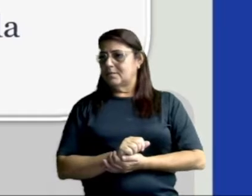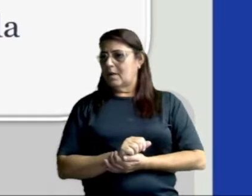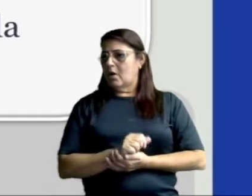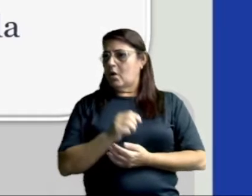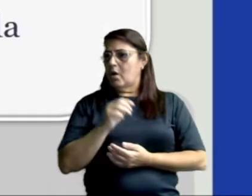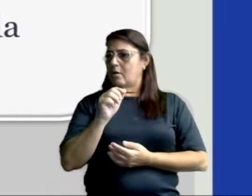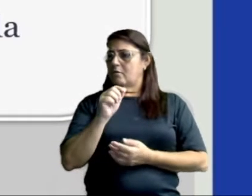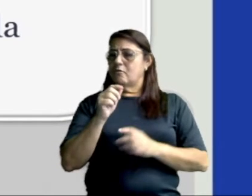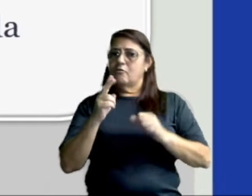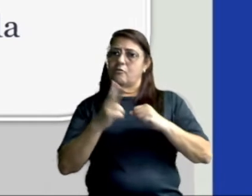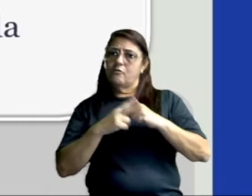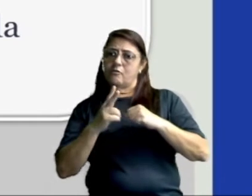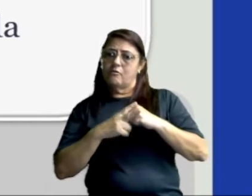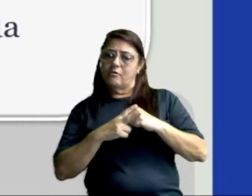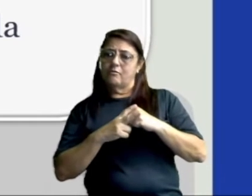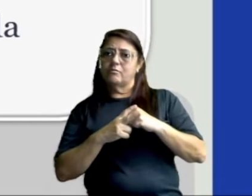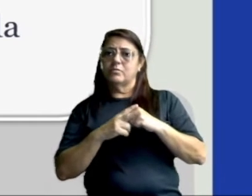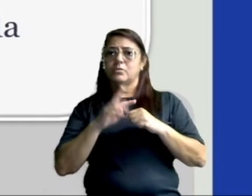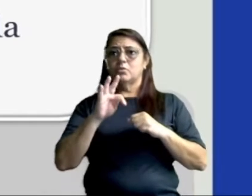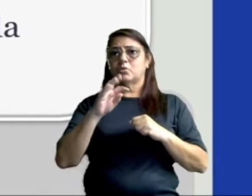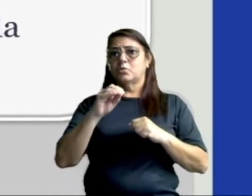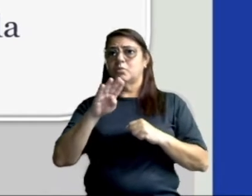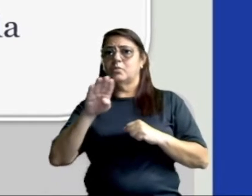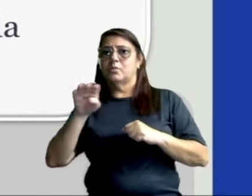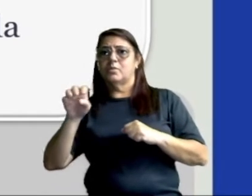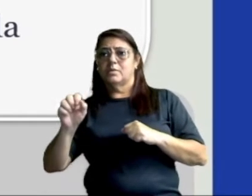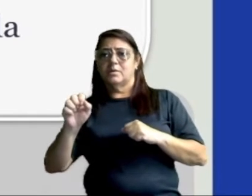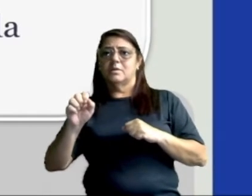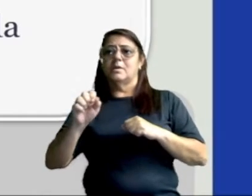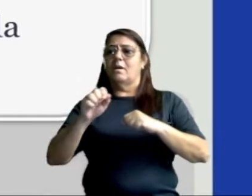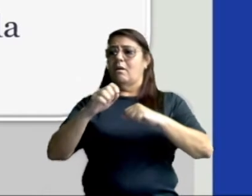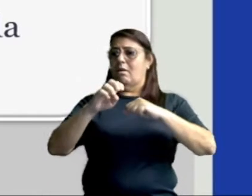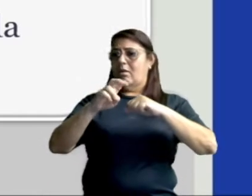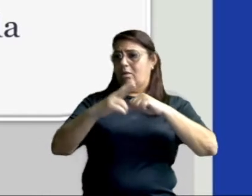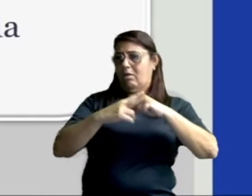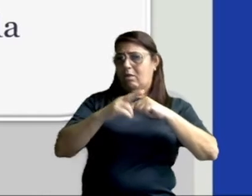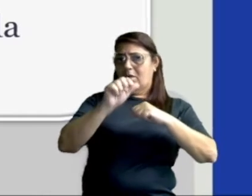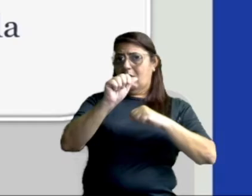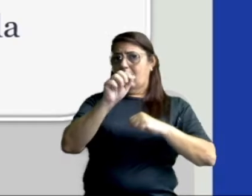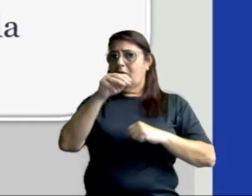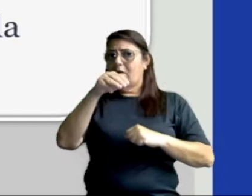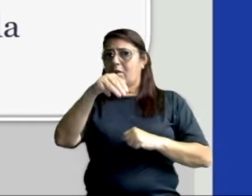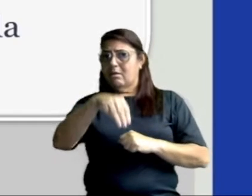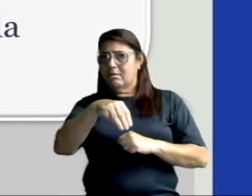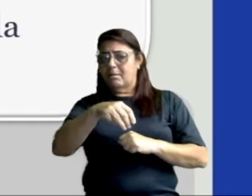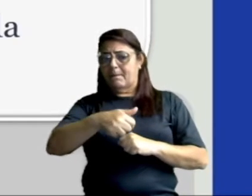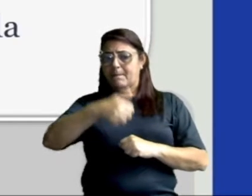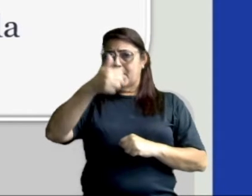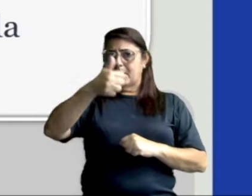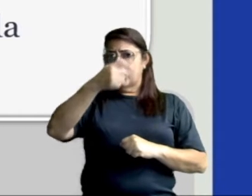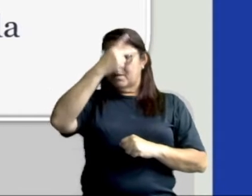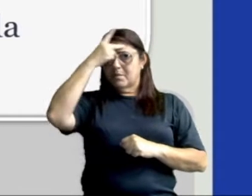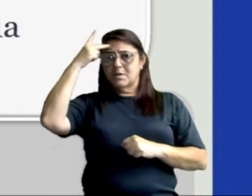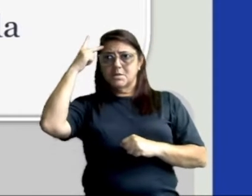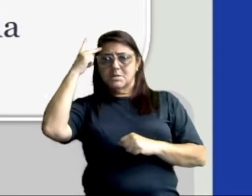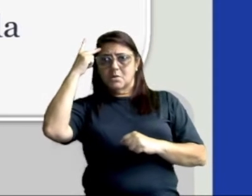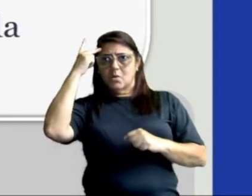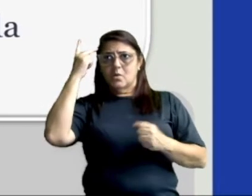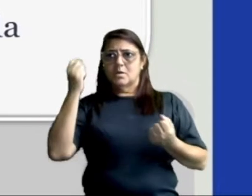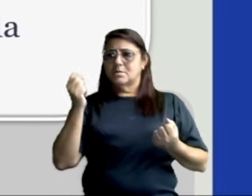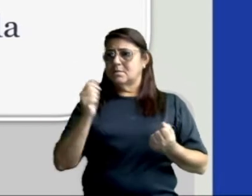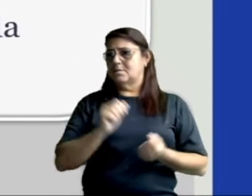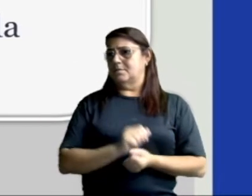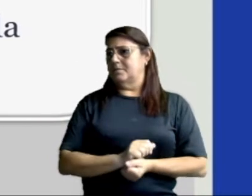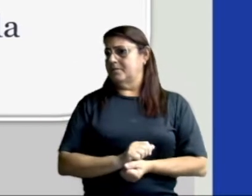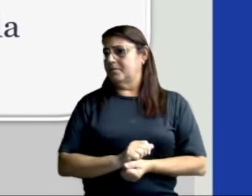O verbo to be se transforma em am e é utilizado apenas para a primeira pessoa do singular,